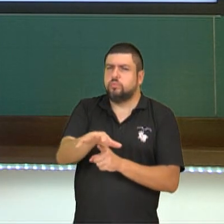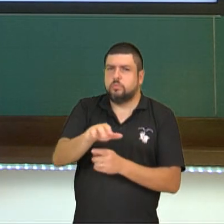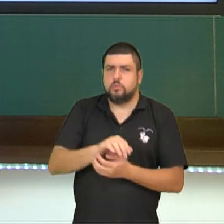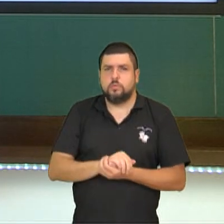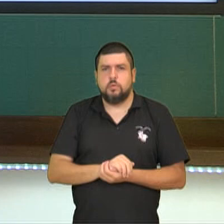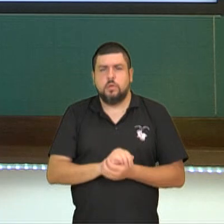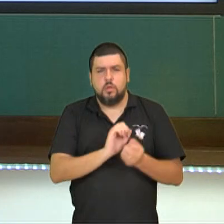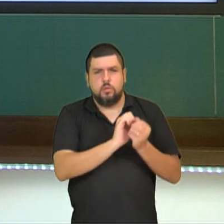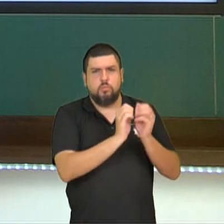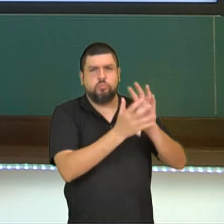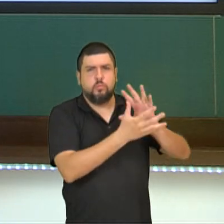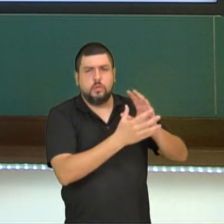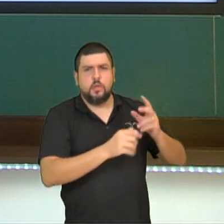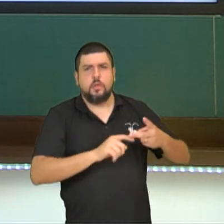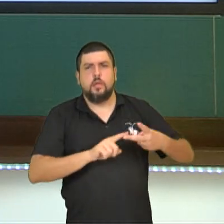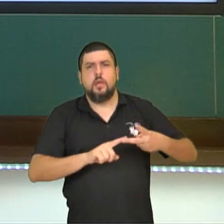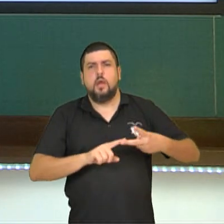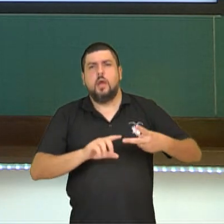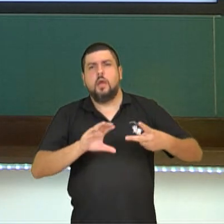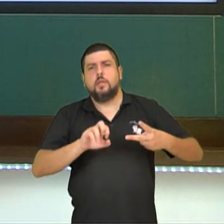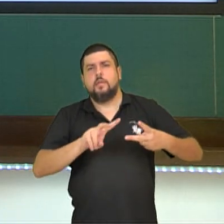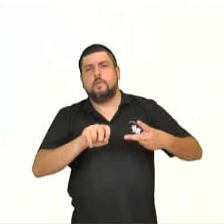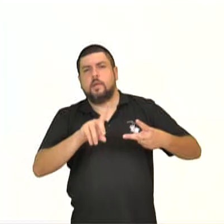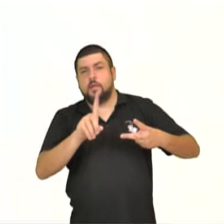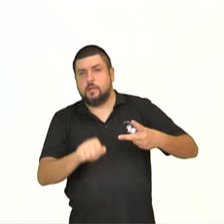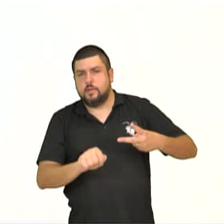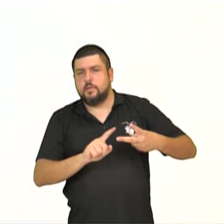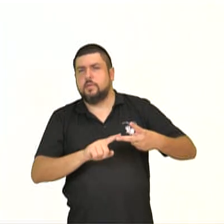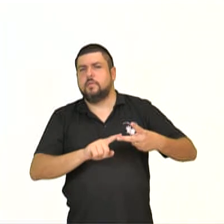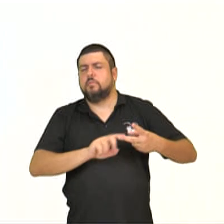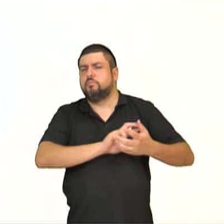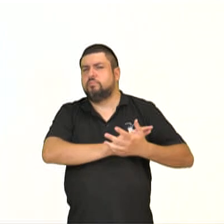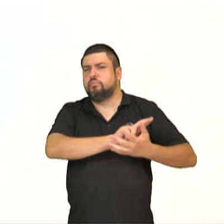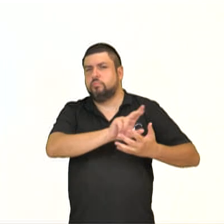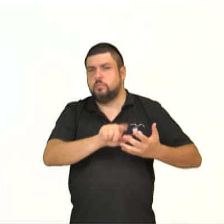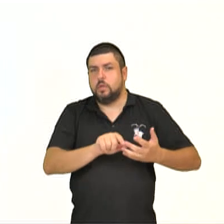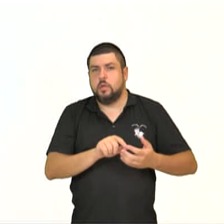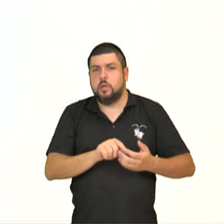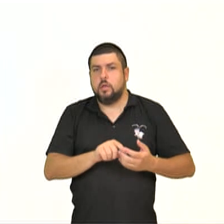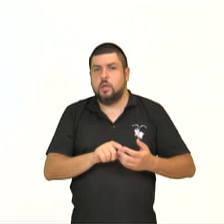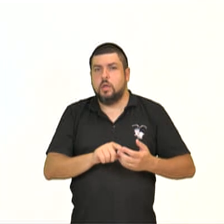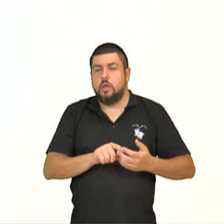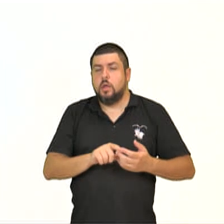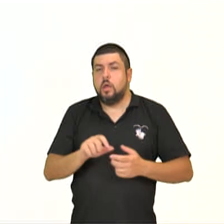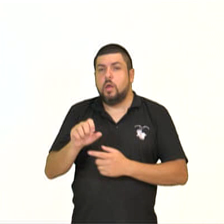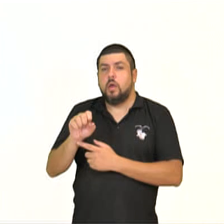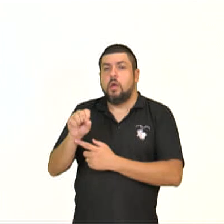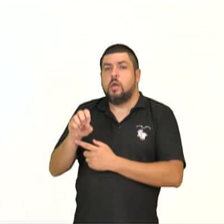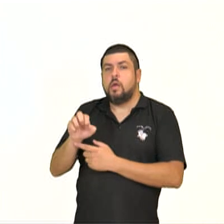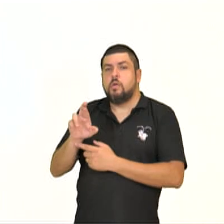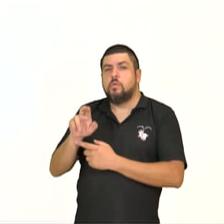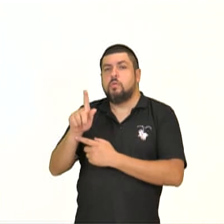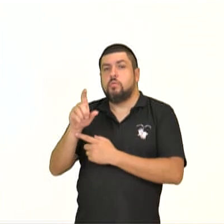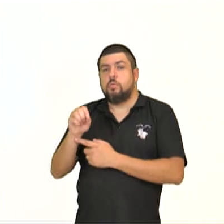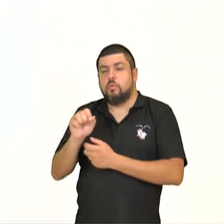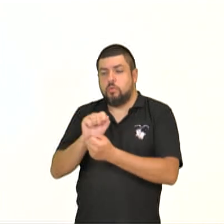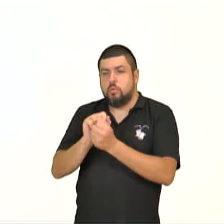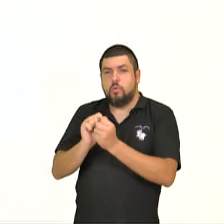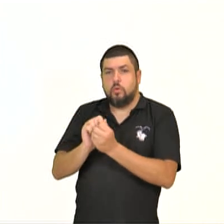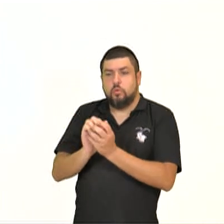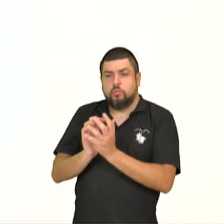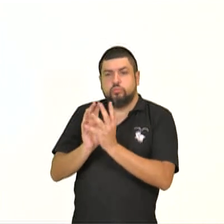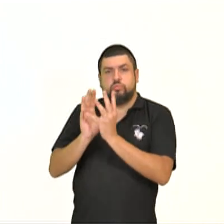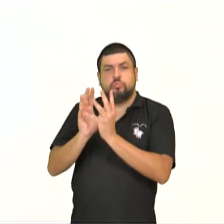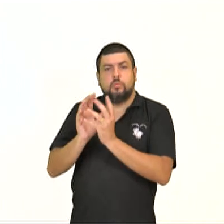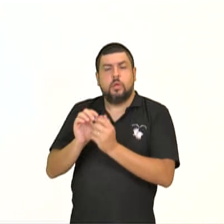a cevada, né? E o sorgo é um dos 5 mais consumidos. Apesar de ser mais